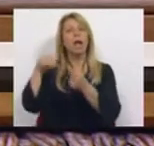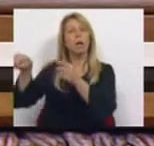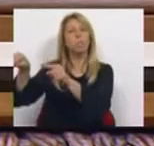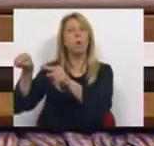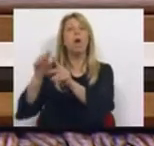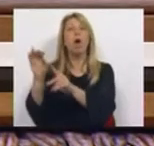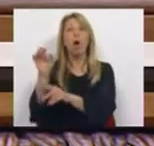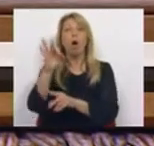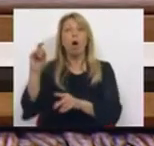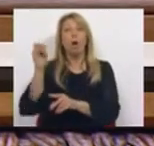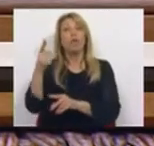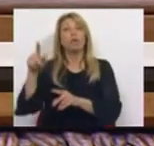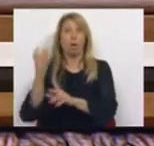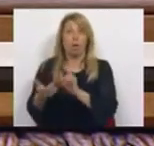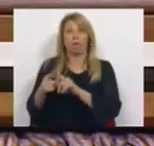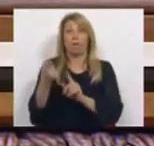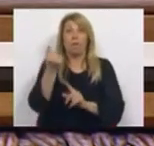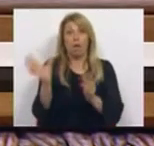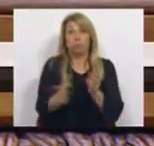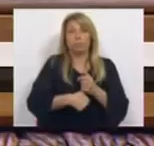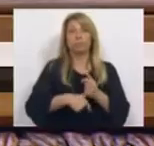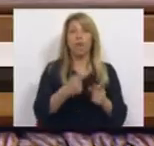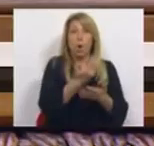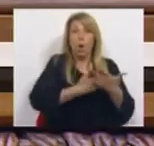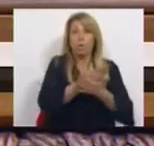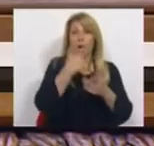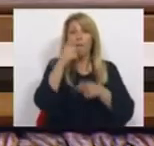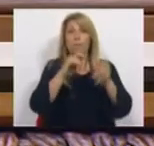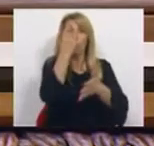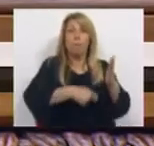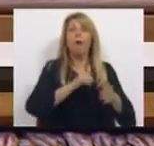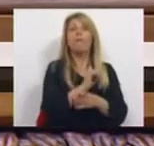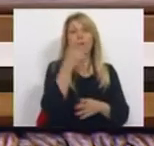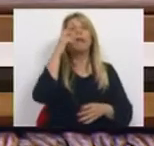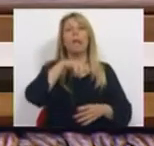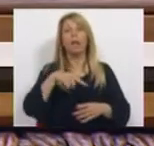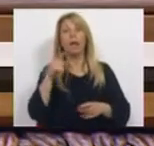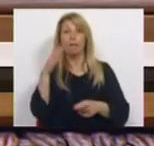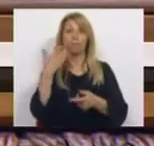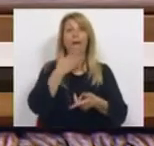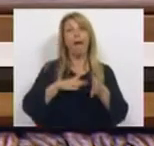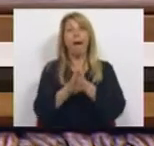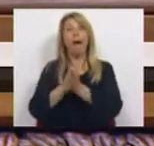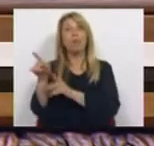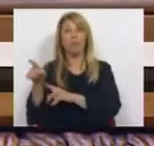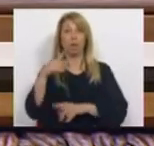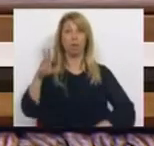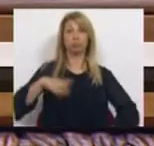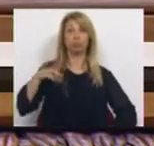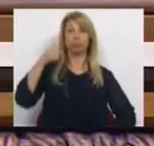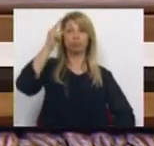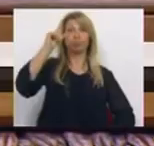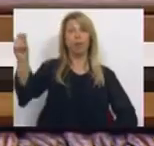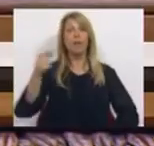à economia e aos contribuintes, e quem utiliza estes mecanismos são as grandes fortunas e os mais poderosos. Sabemos